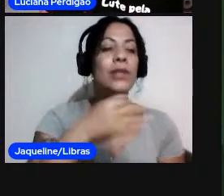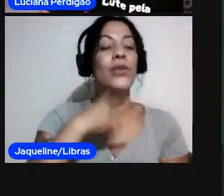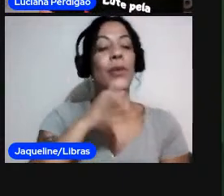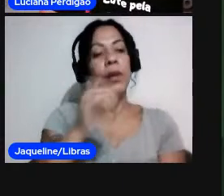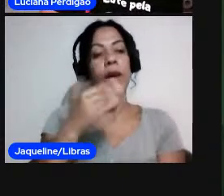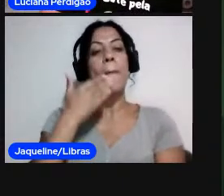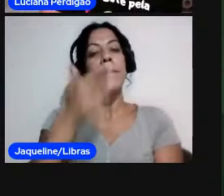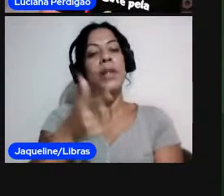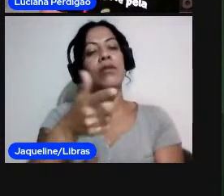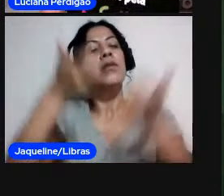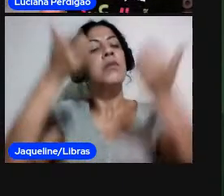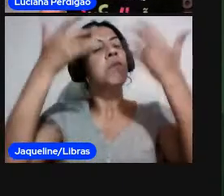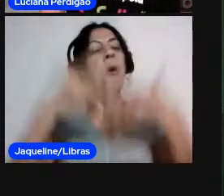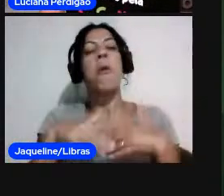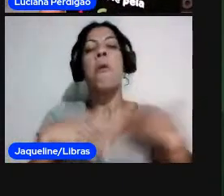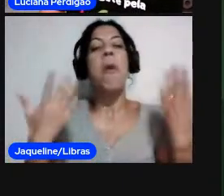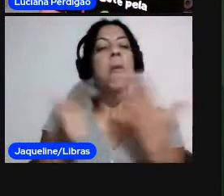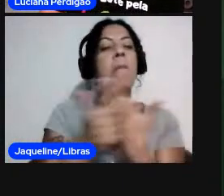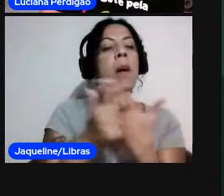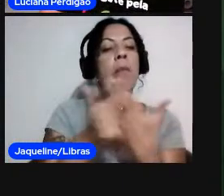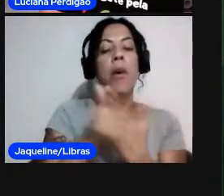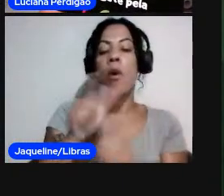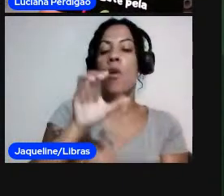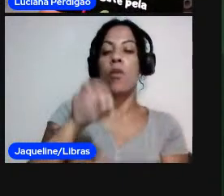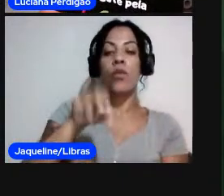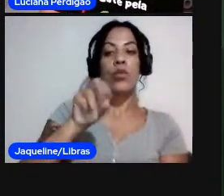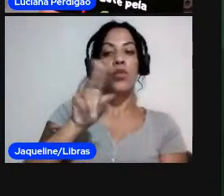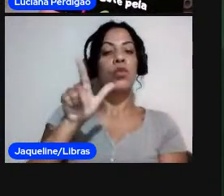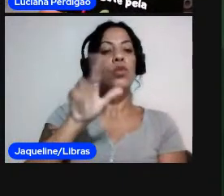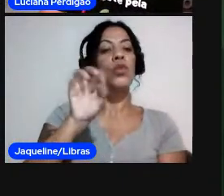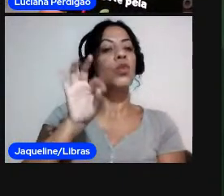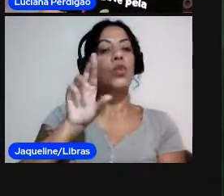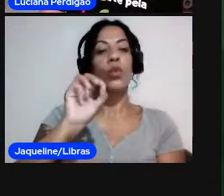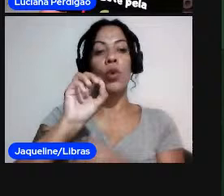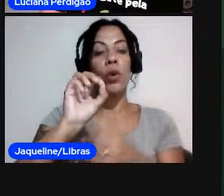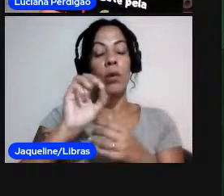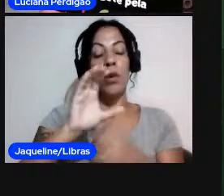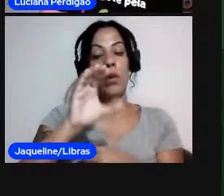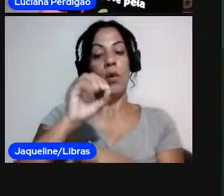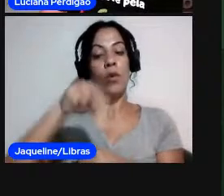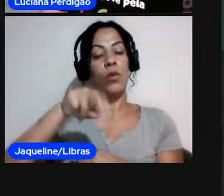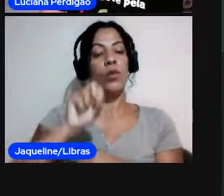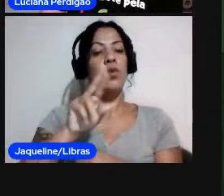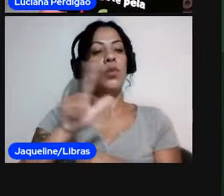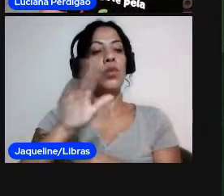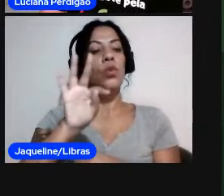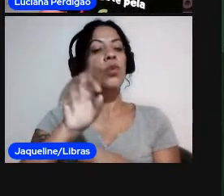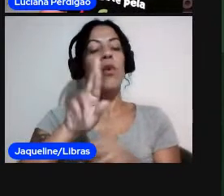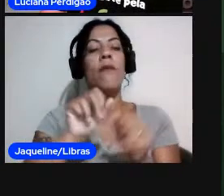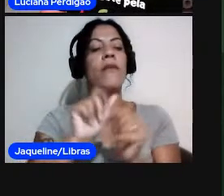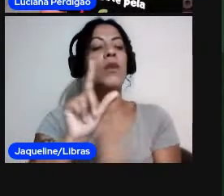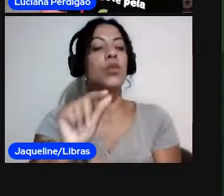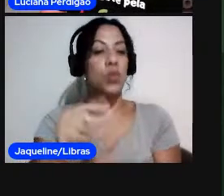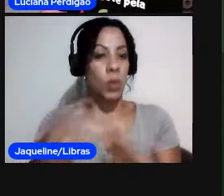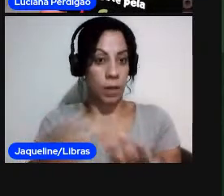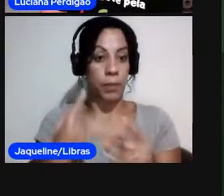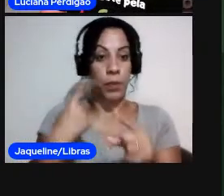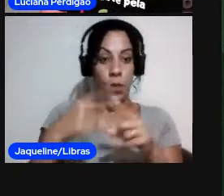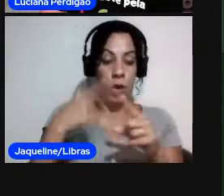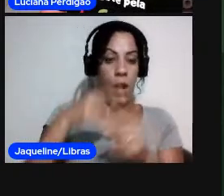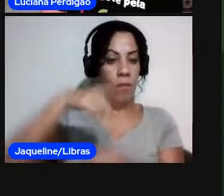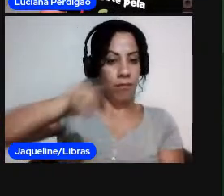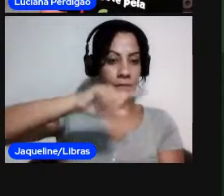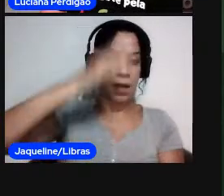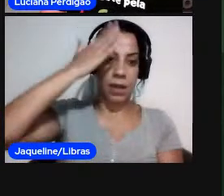do papel desse consultor, que é super importante, porque, assim, audiodescrição, a gente sabe que é